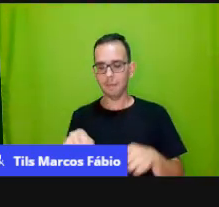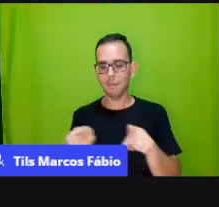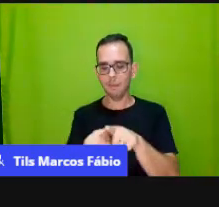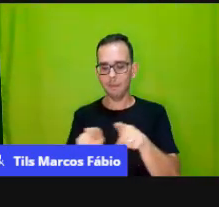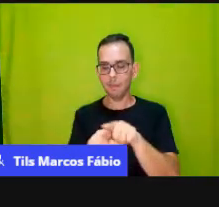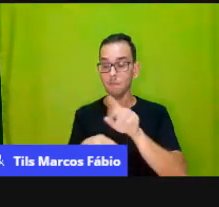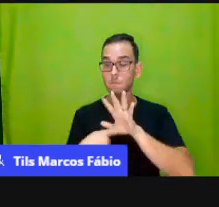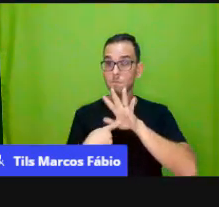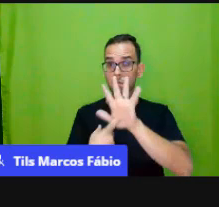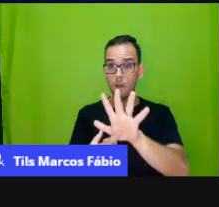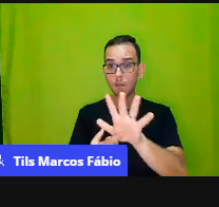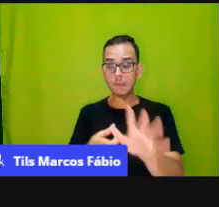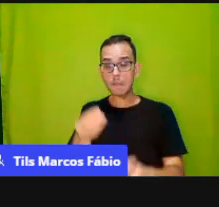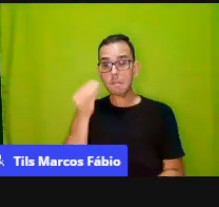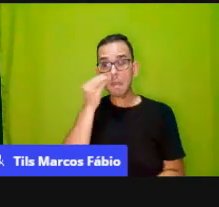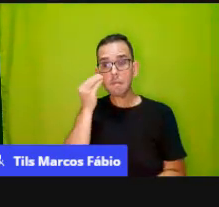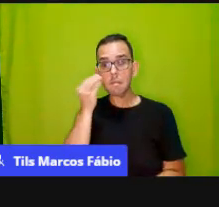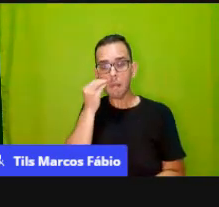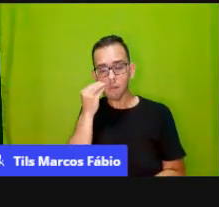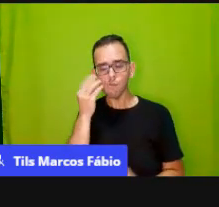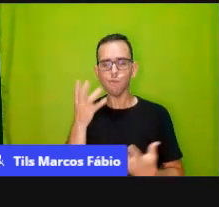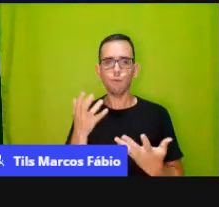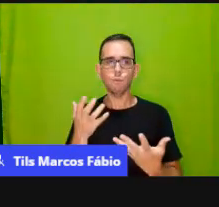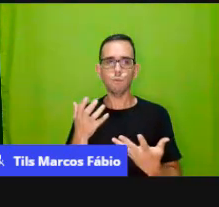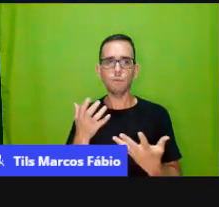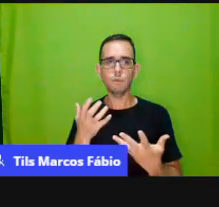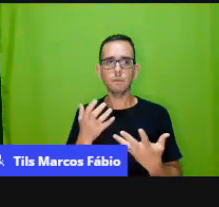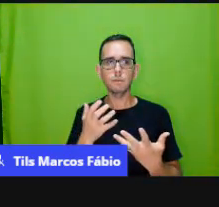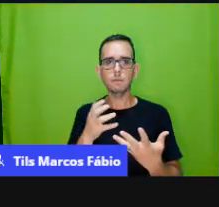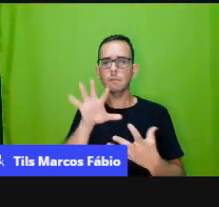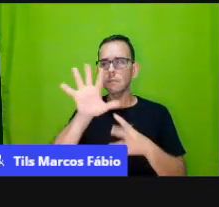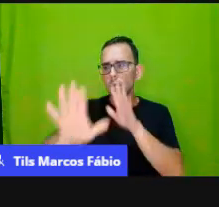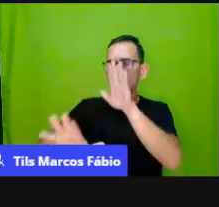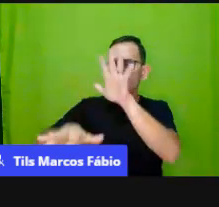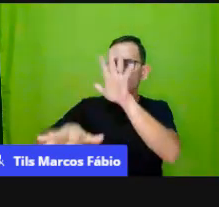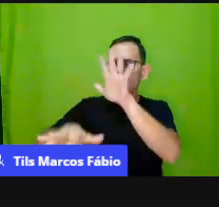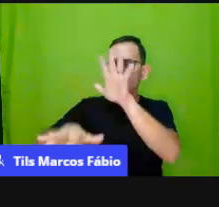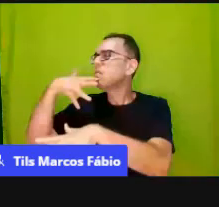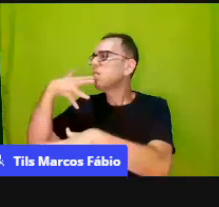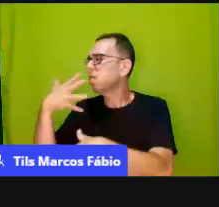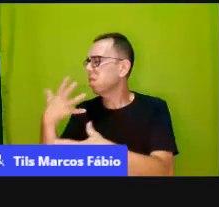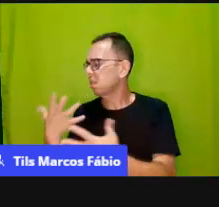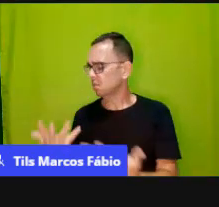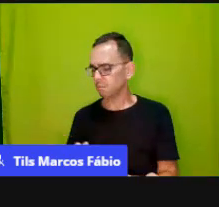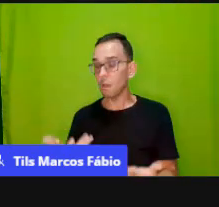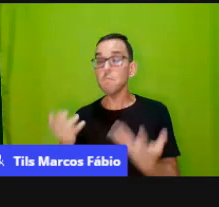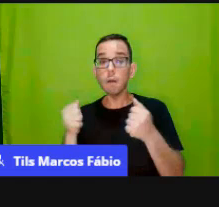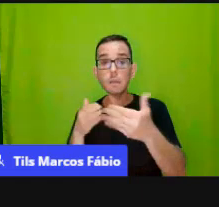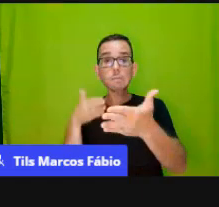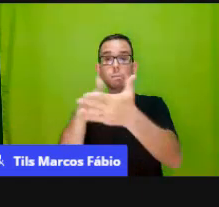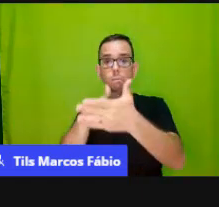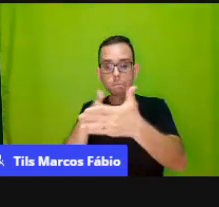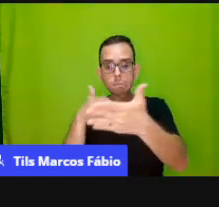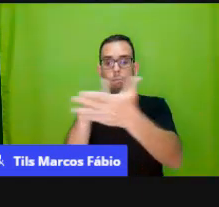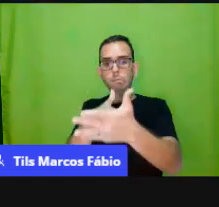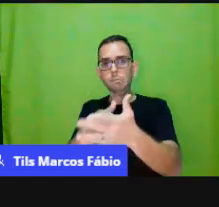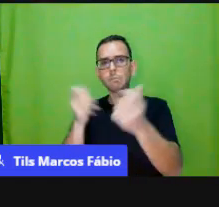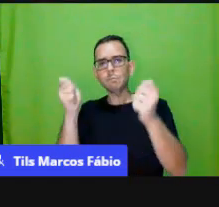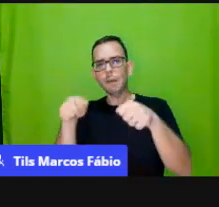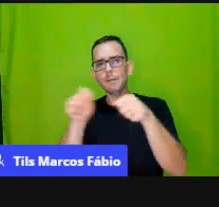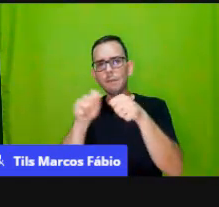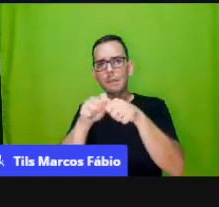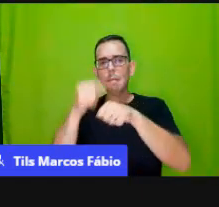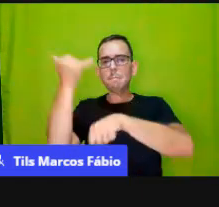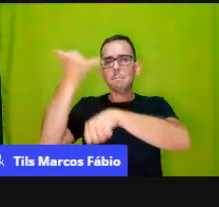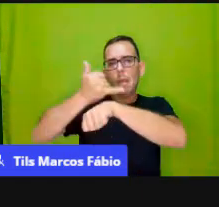que ele está tentando passar e não está conseguindo. E eu posso colocar obstáculos, né, feitos de ferro, com tela,